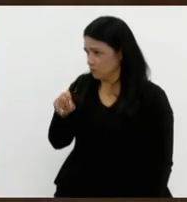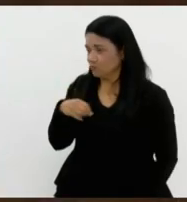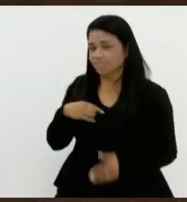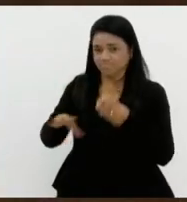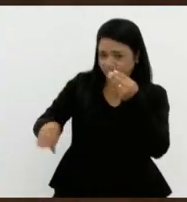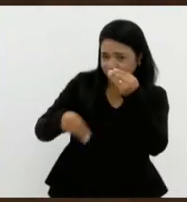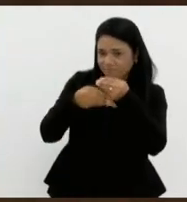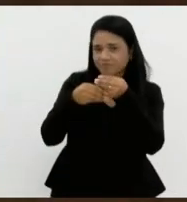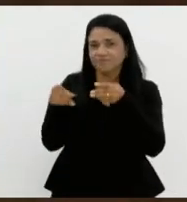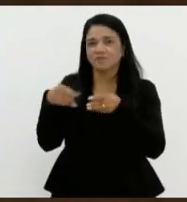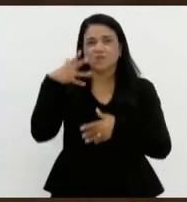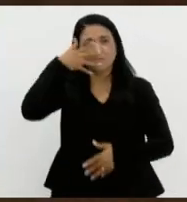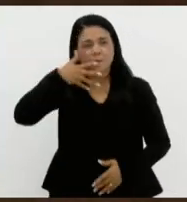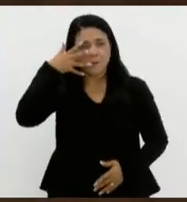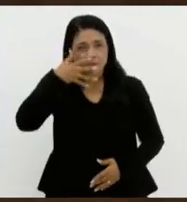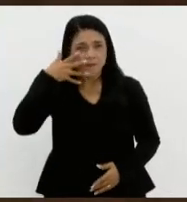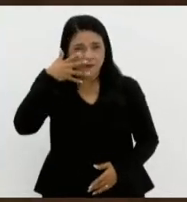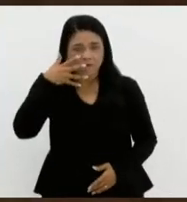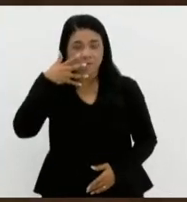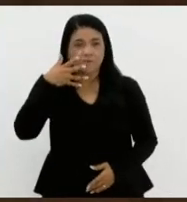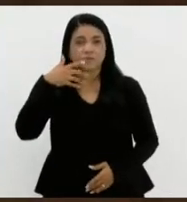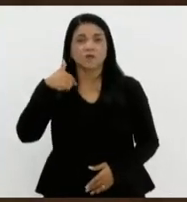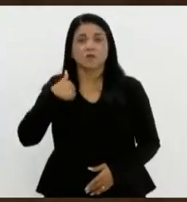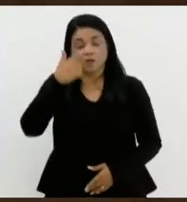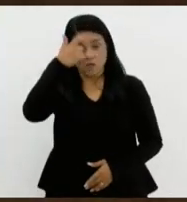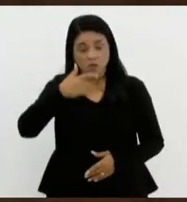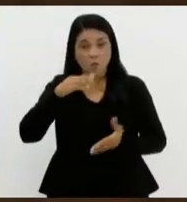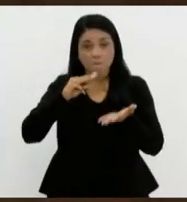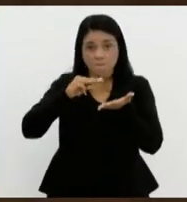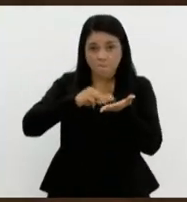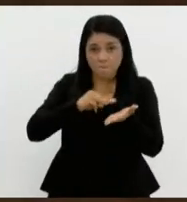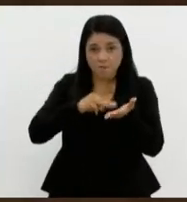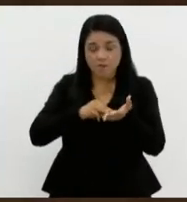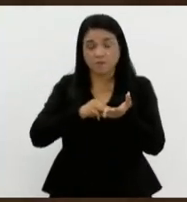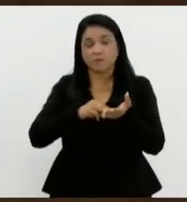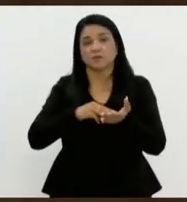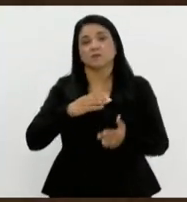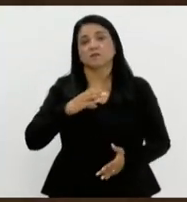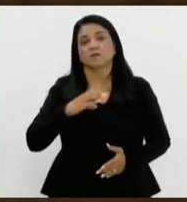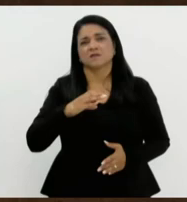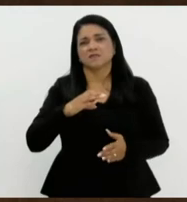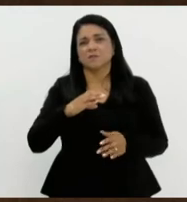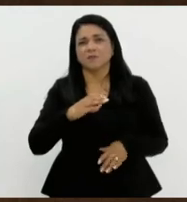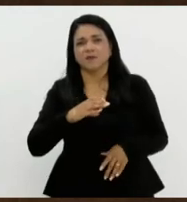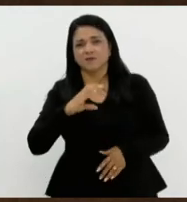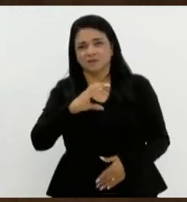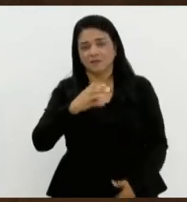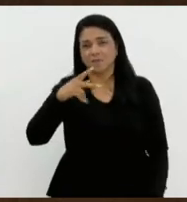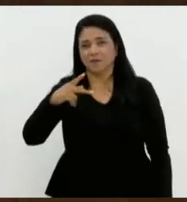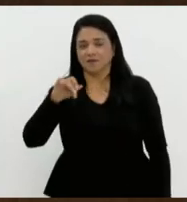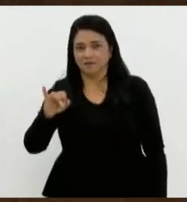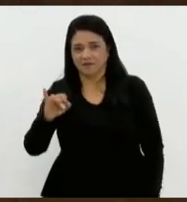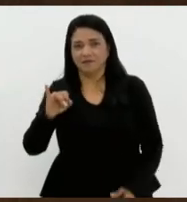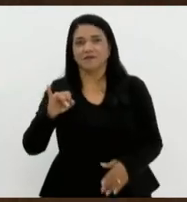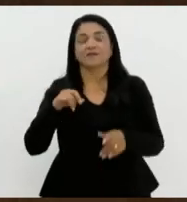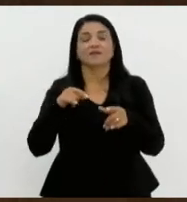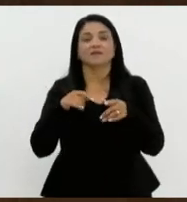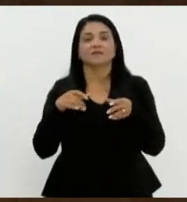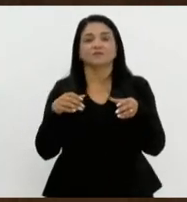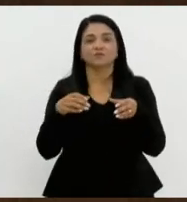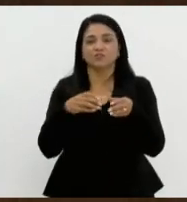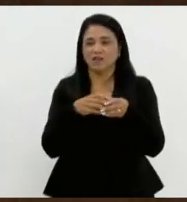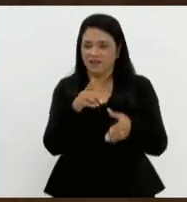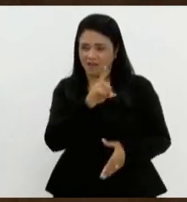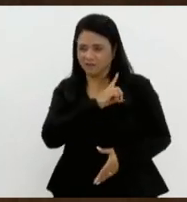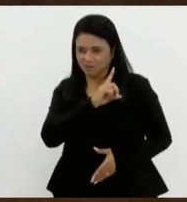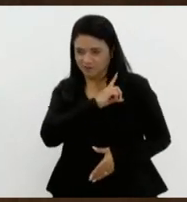na fala de Vossa Excelência, eu sou membro da CPI do Serviço de Delegados. E uma das concessionárias que mais